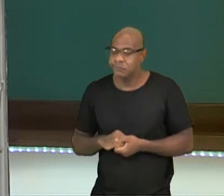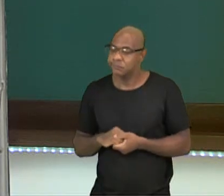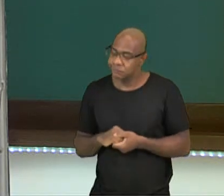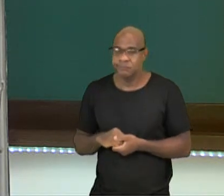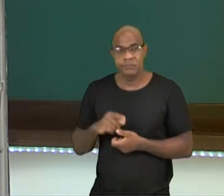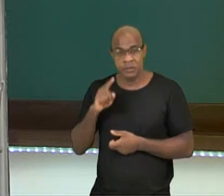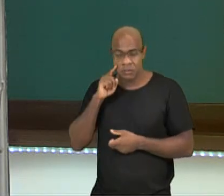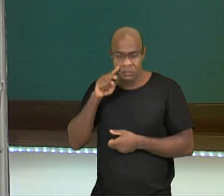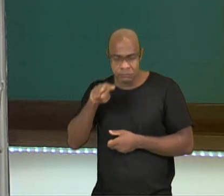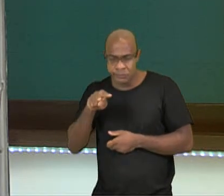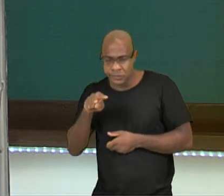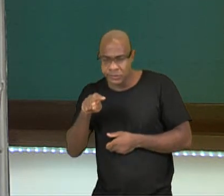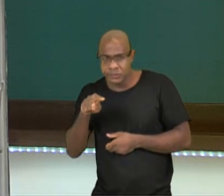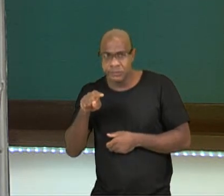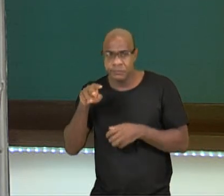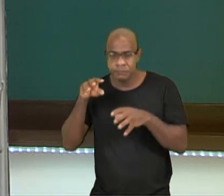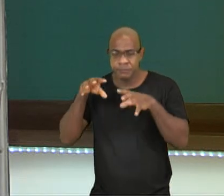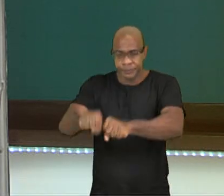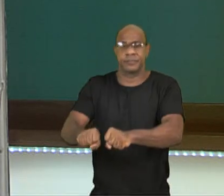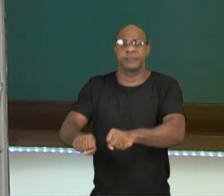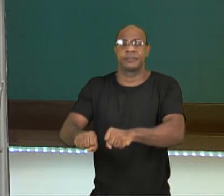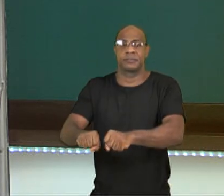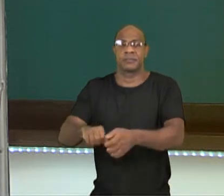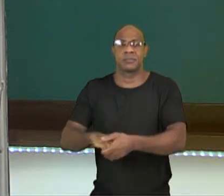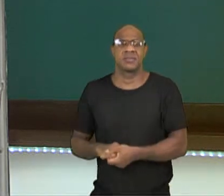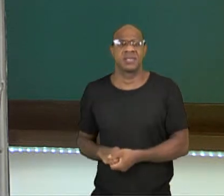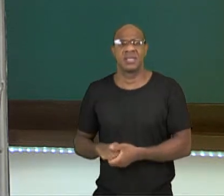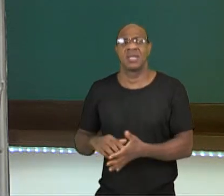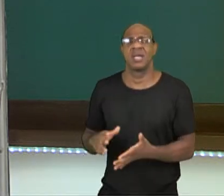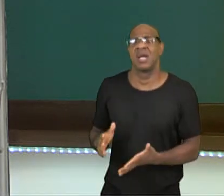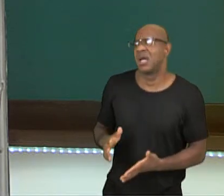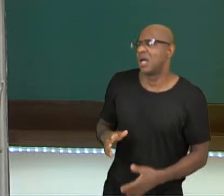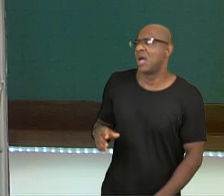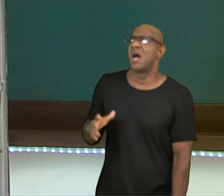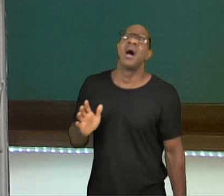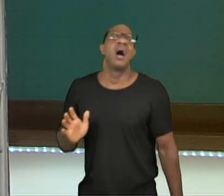que os comandasse. A Espanha falou, eu